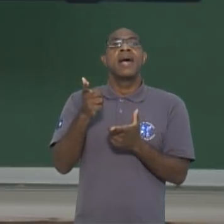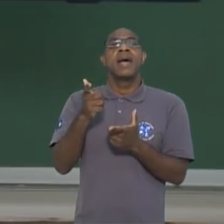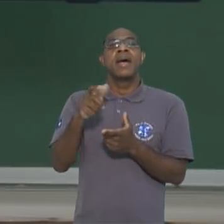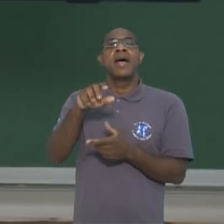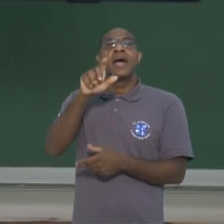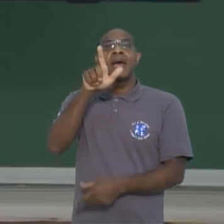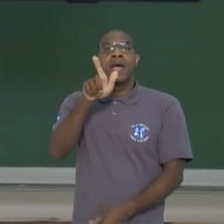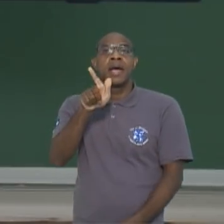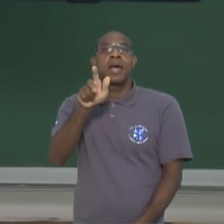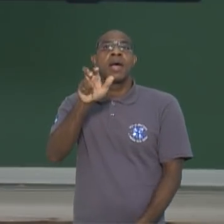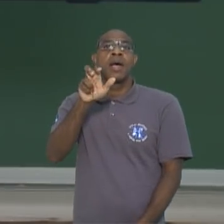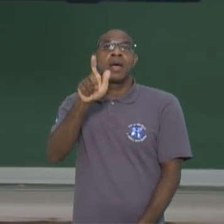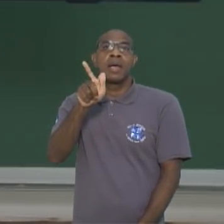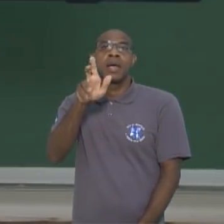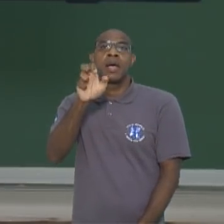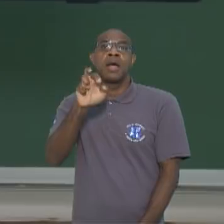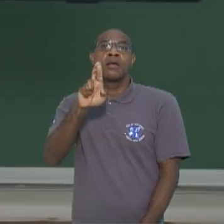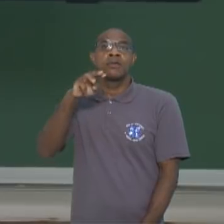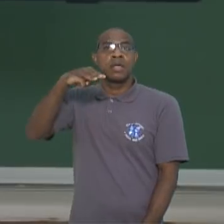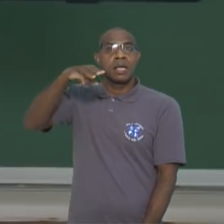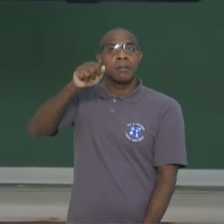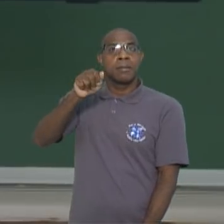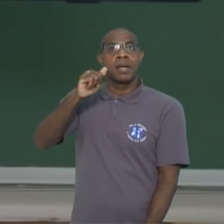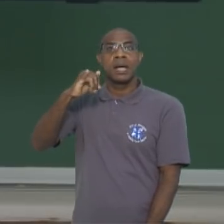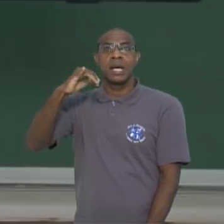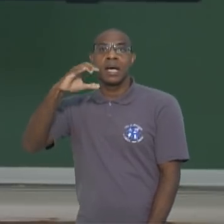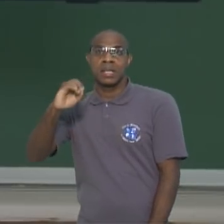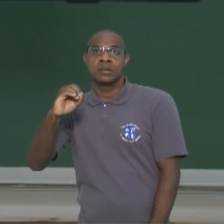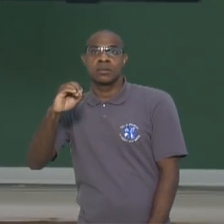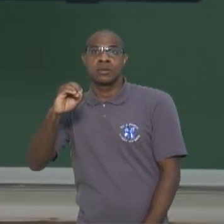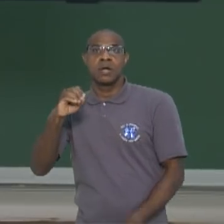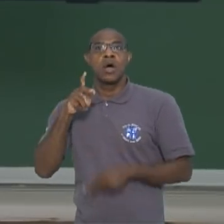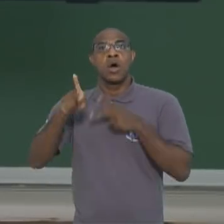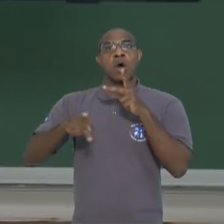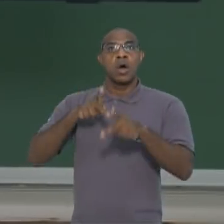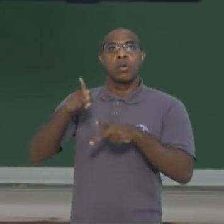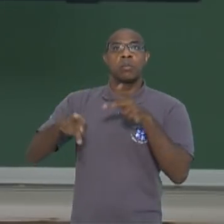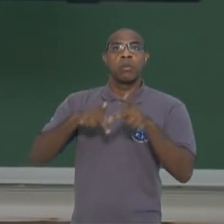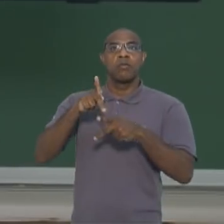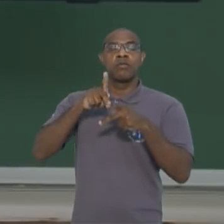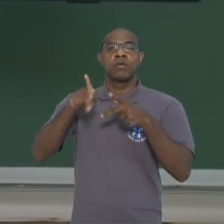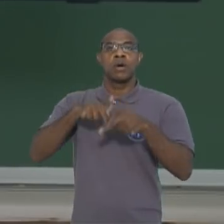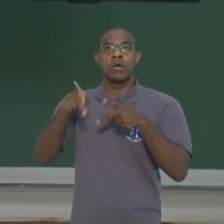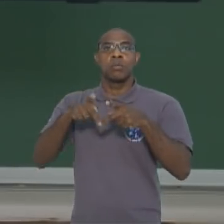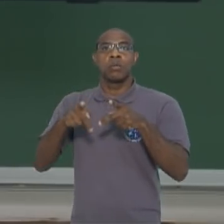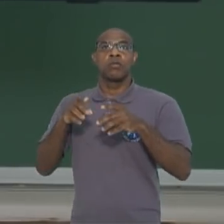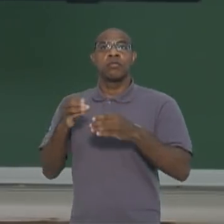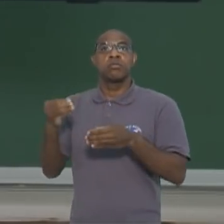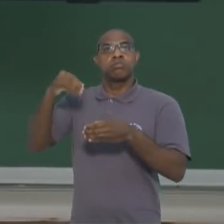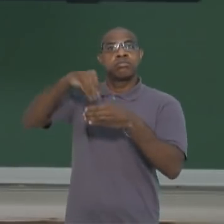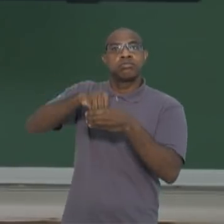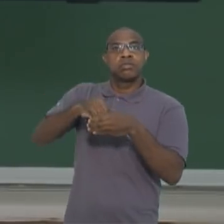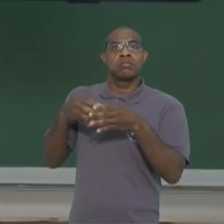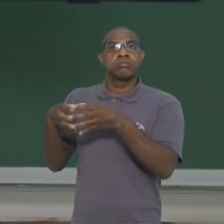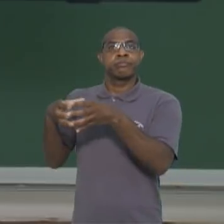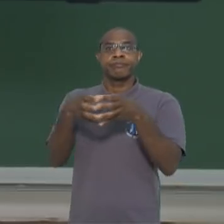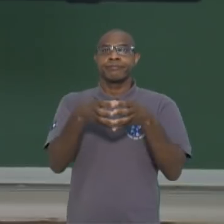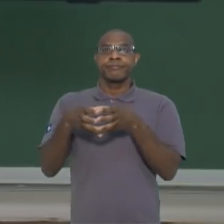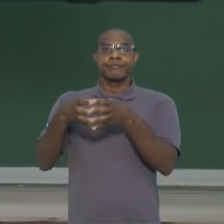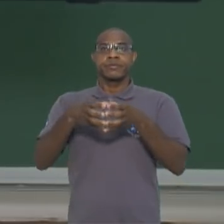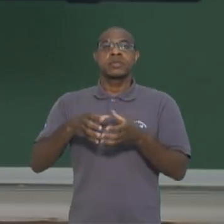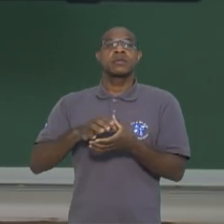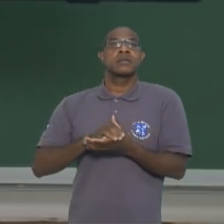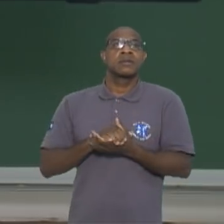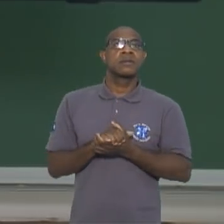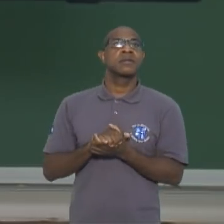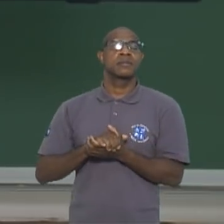Gália. Daí imagine que quando os francos chegaram na Gália, rapidamente eles vão dominar tanto os burgúndios quanto os alamanos